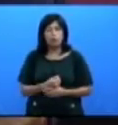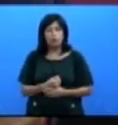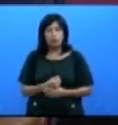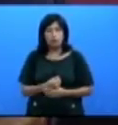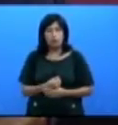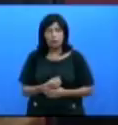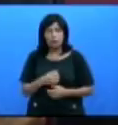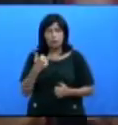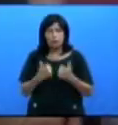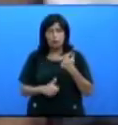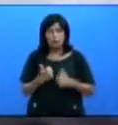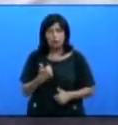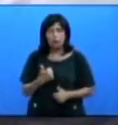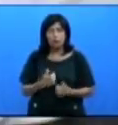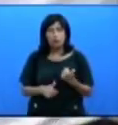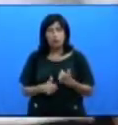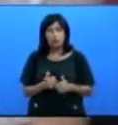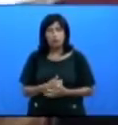de Araçatuba.